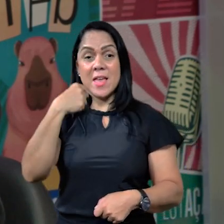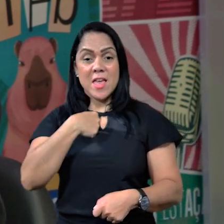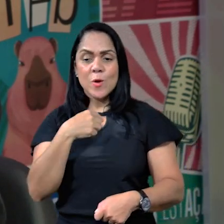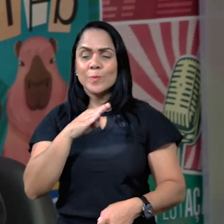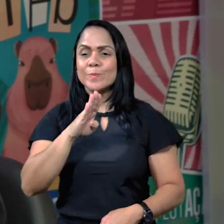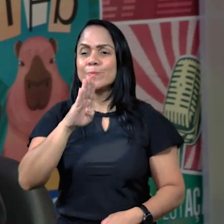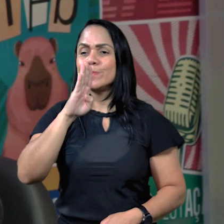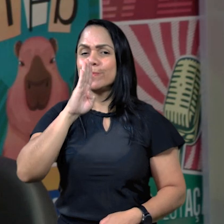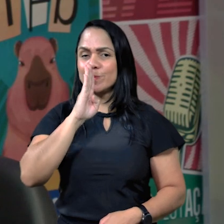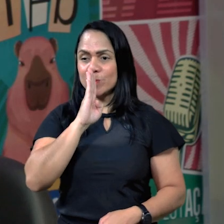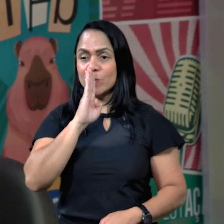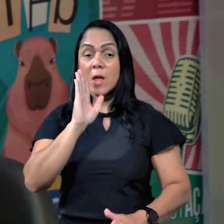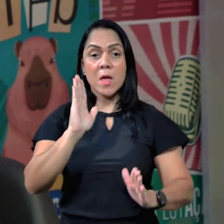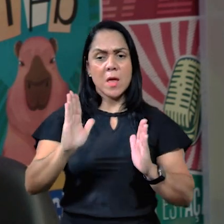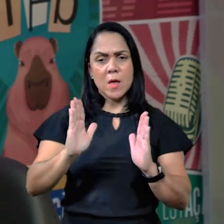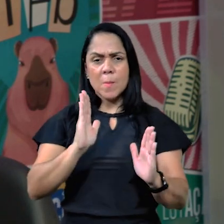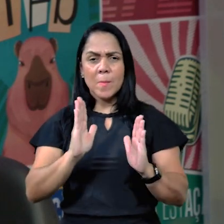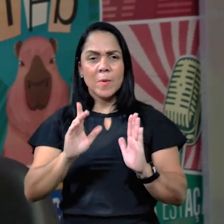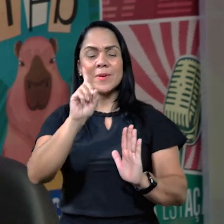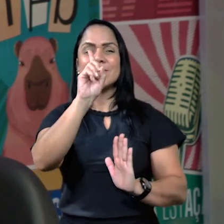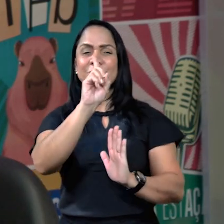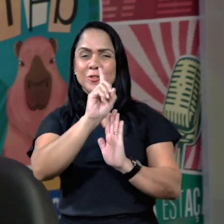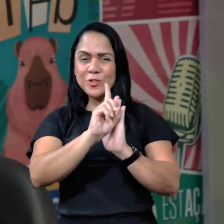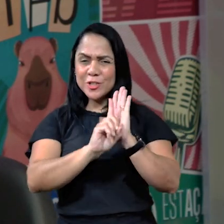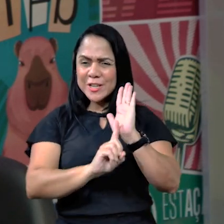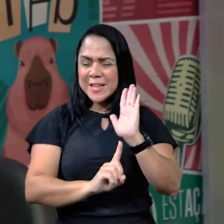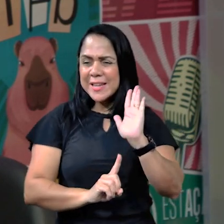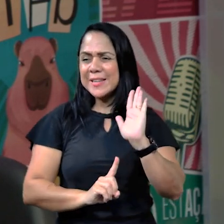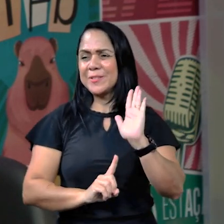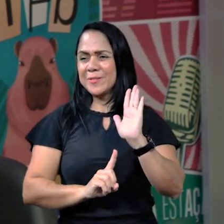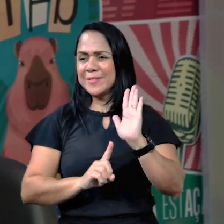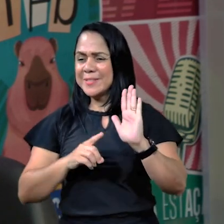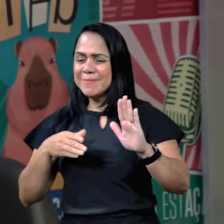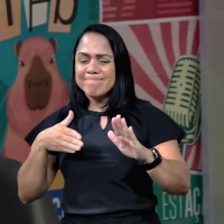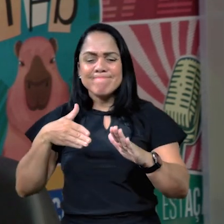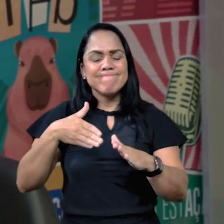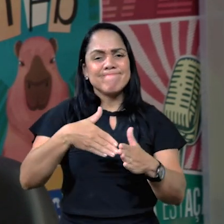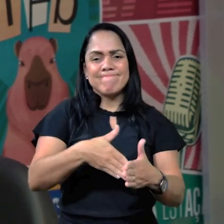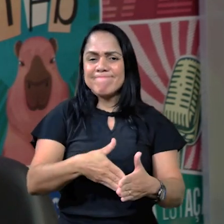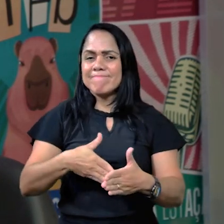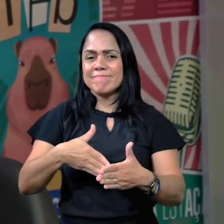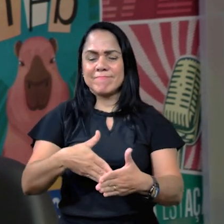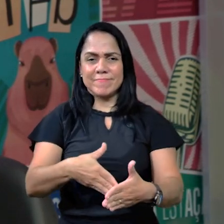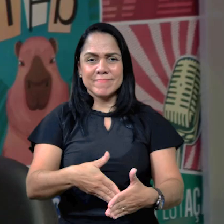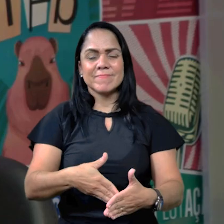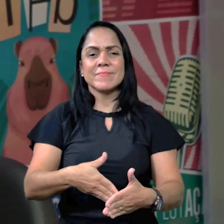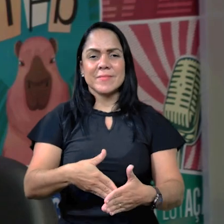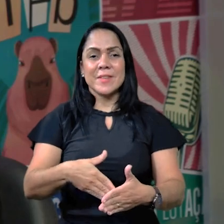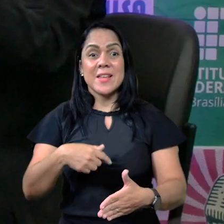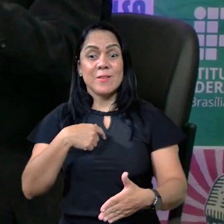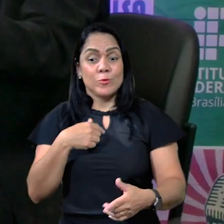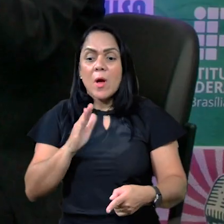silenciar em um momento em que um direito está Está sendo sendo transgredido, violado. violado, eu